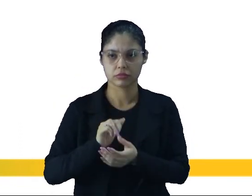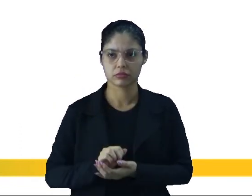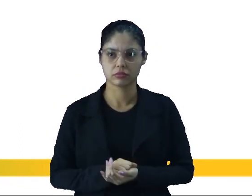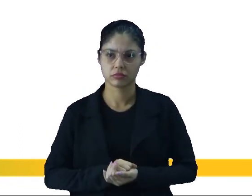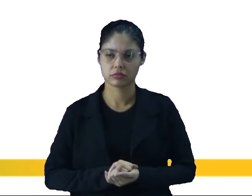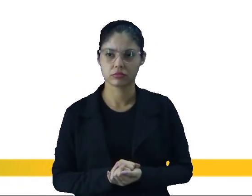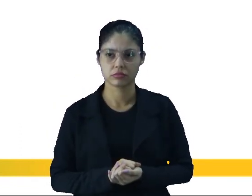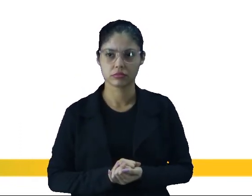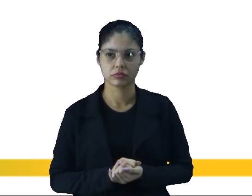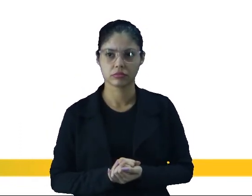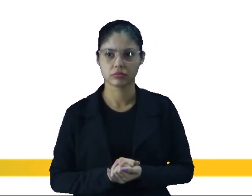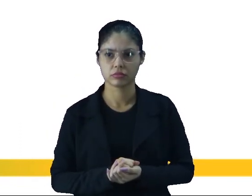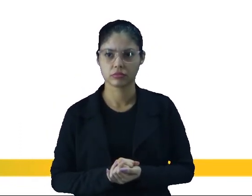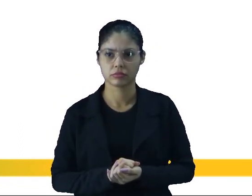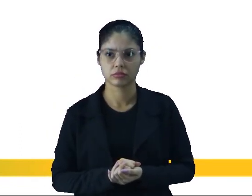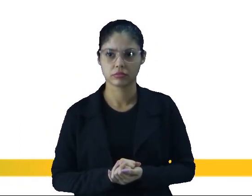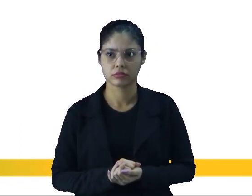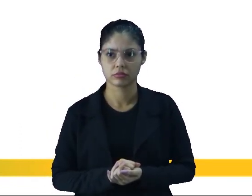Ó.